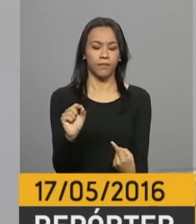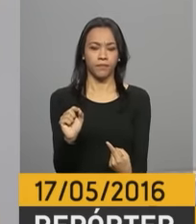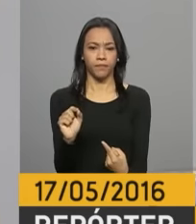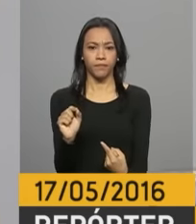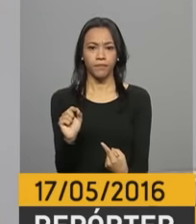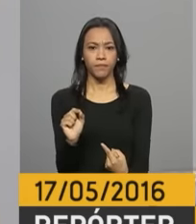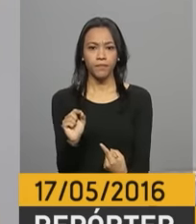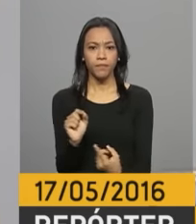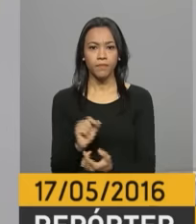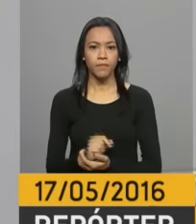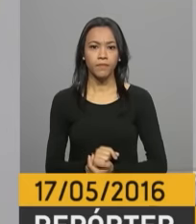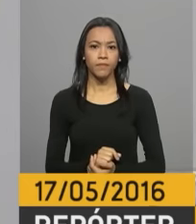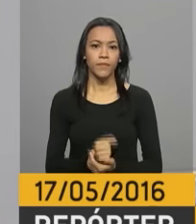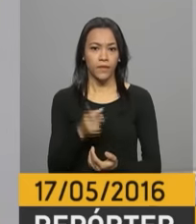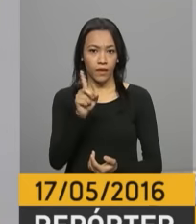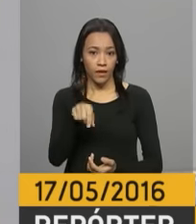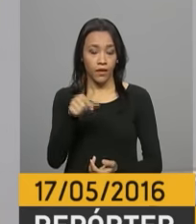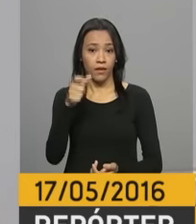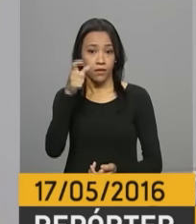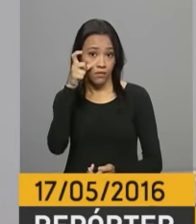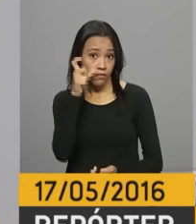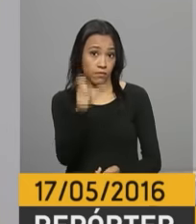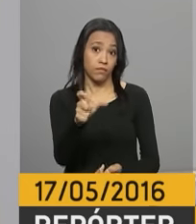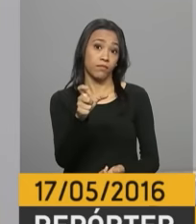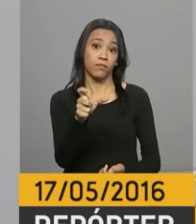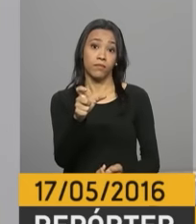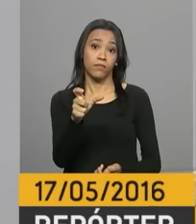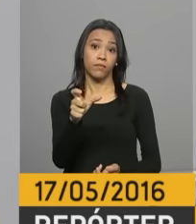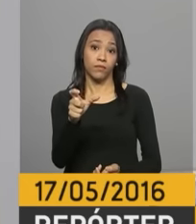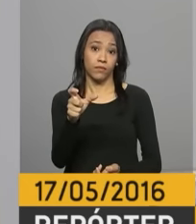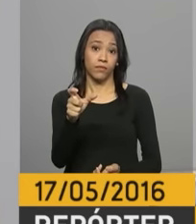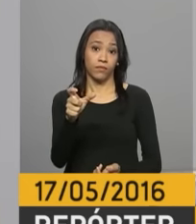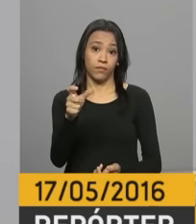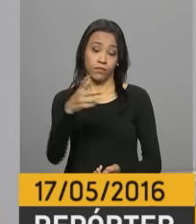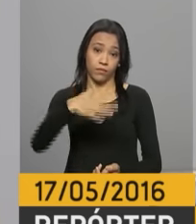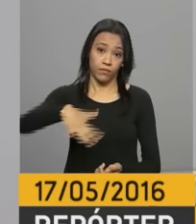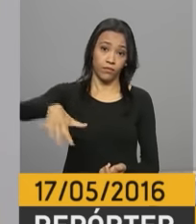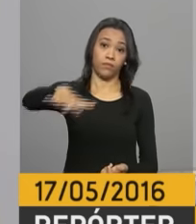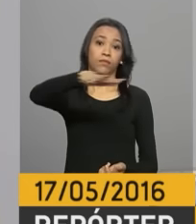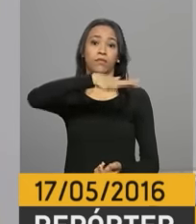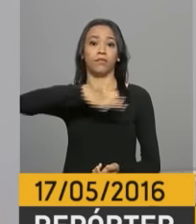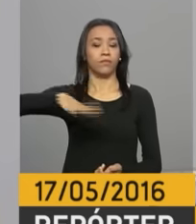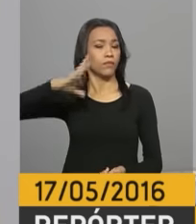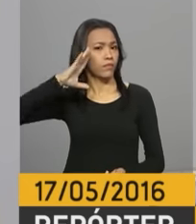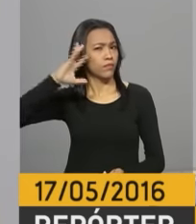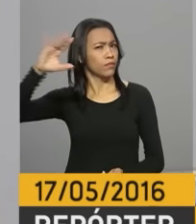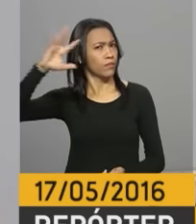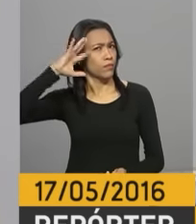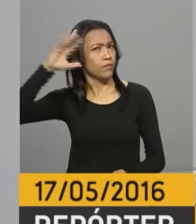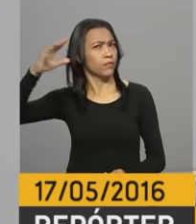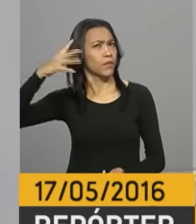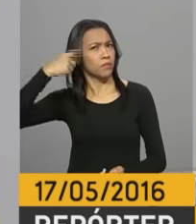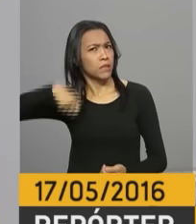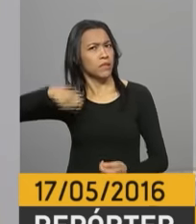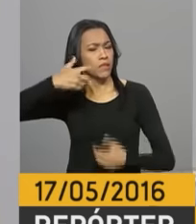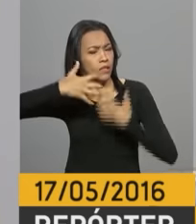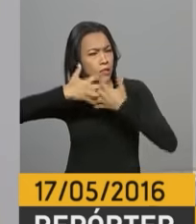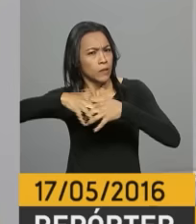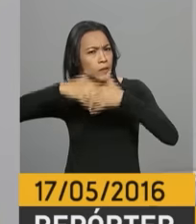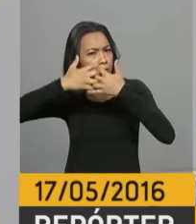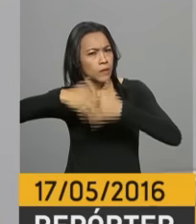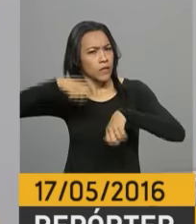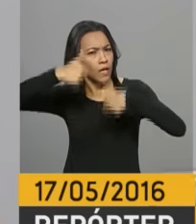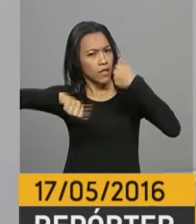processo interessante do ponto de vista teórico a ser analisado, mas